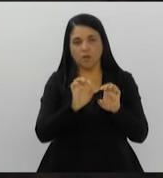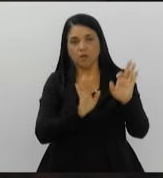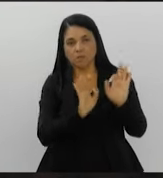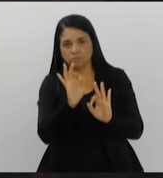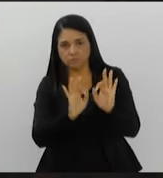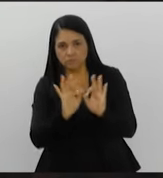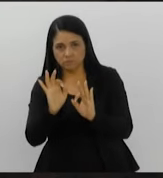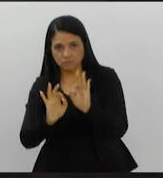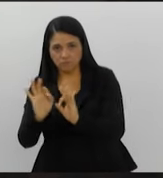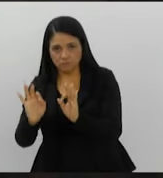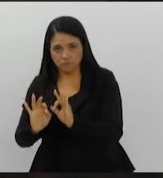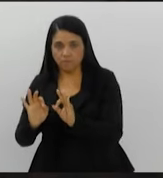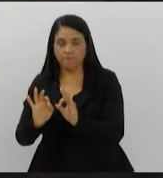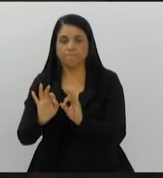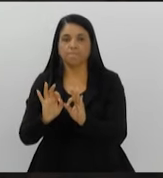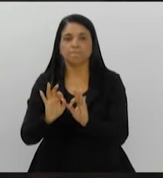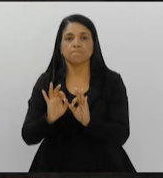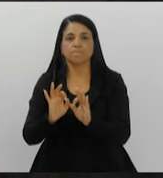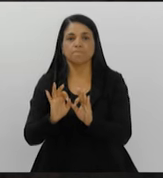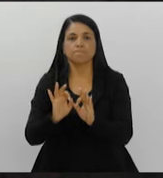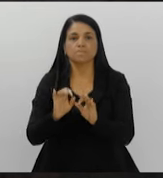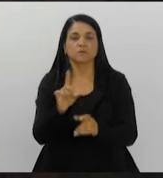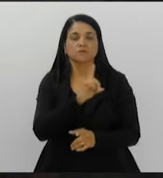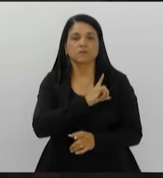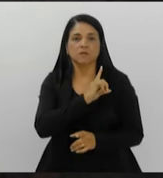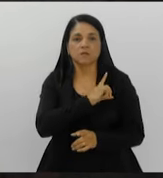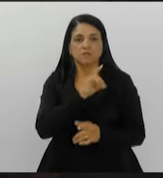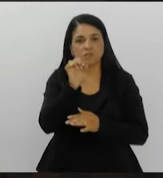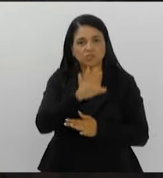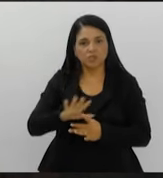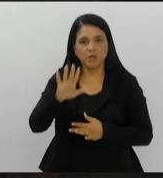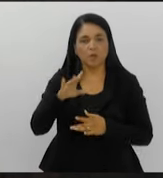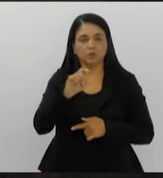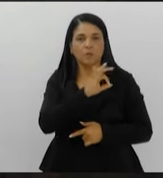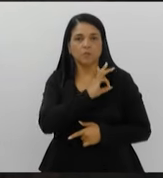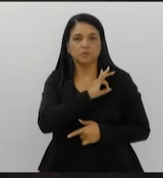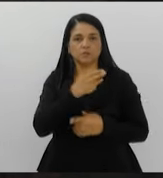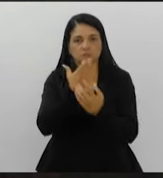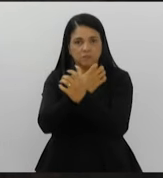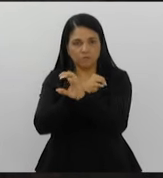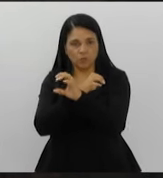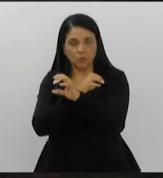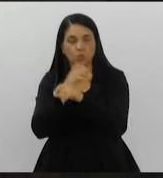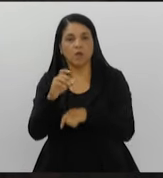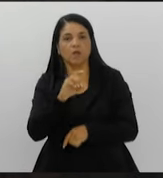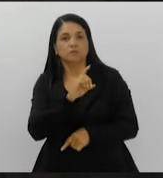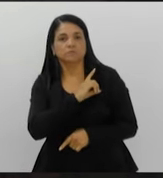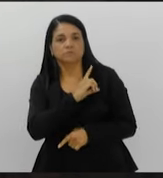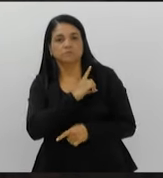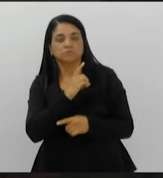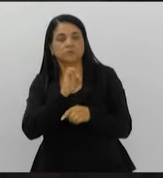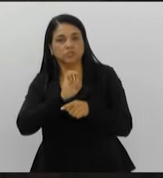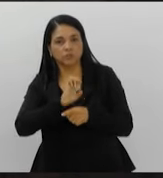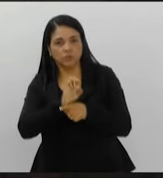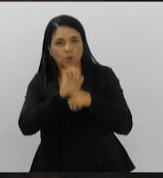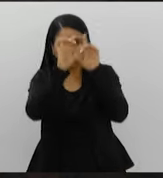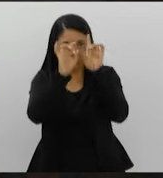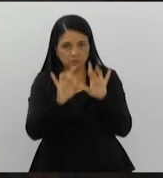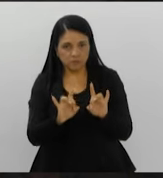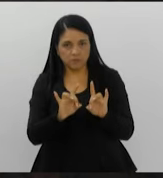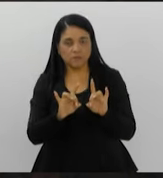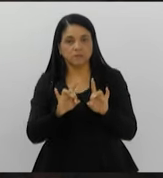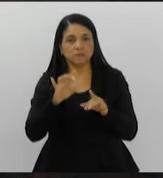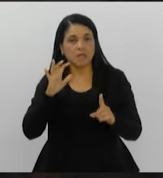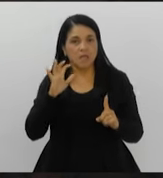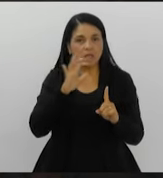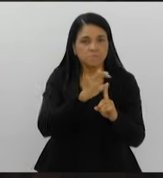organizacional de Delegacia Geral da Polícia Civil, a Delegacia Estadual Especializada na Repressão